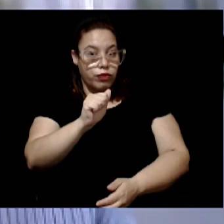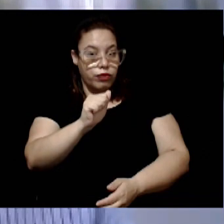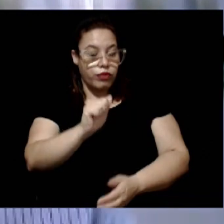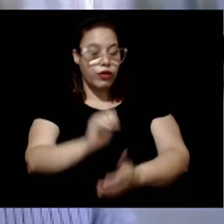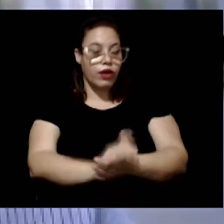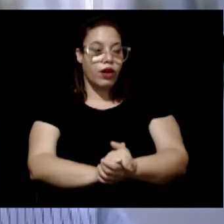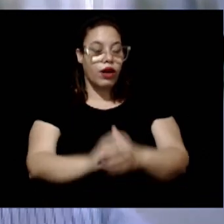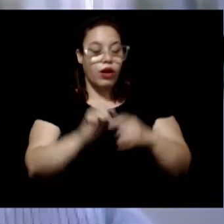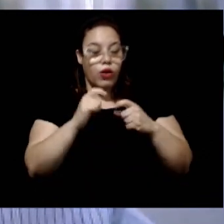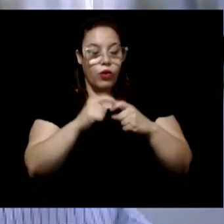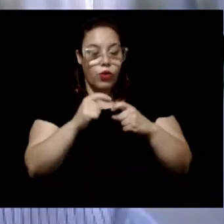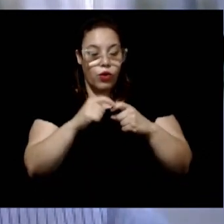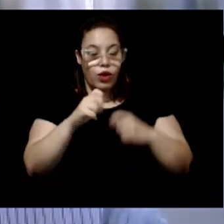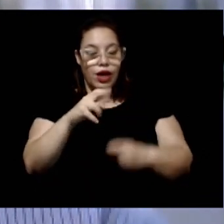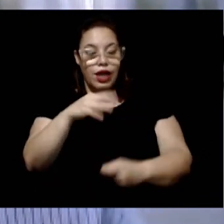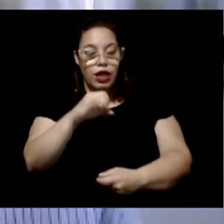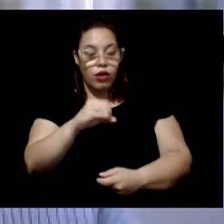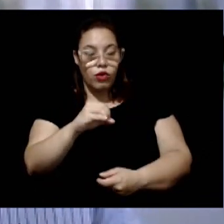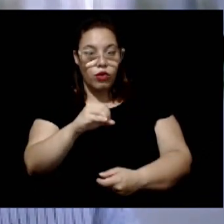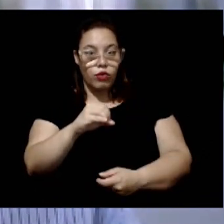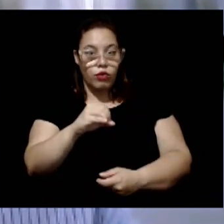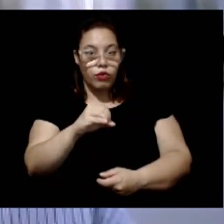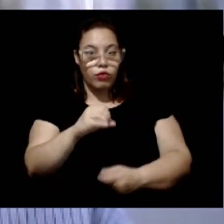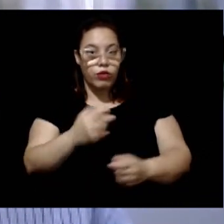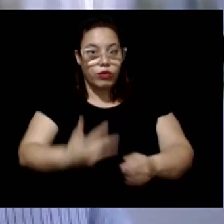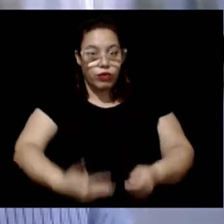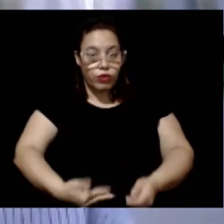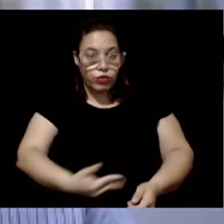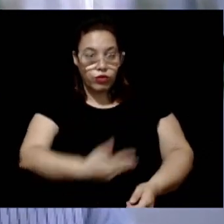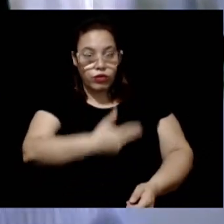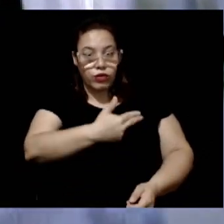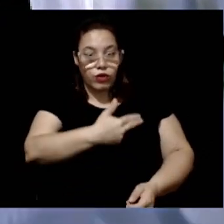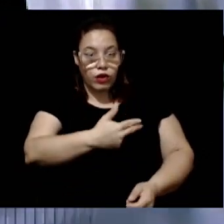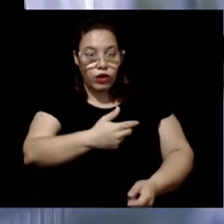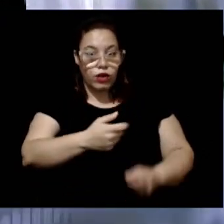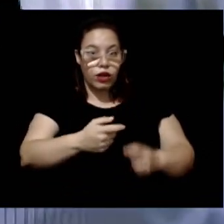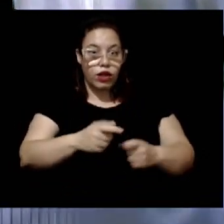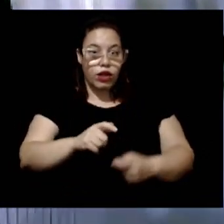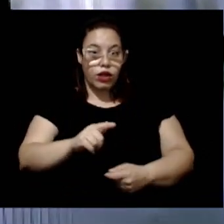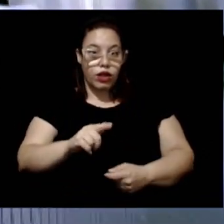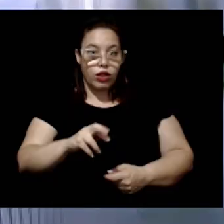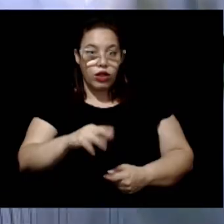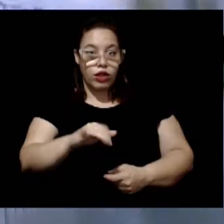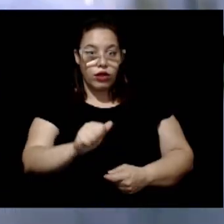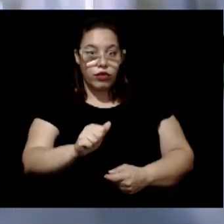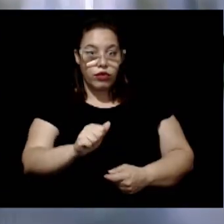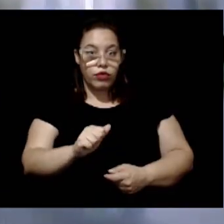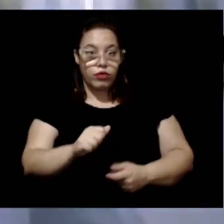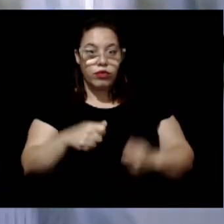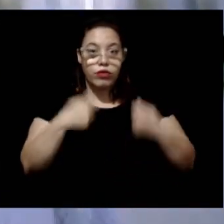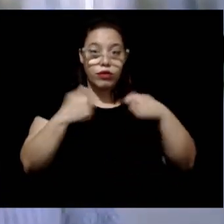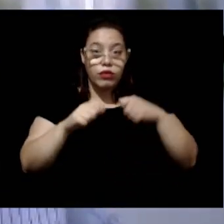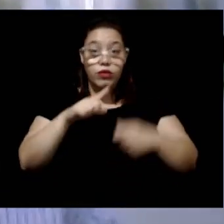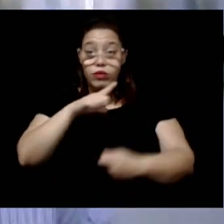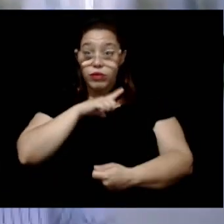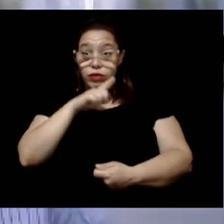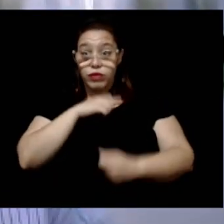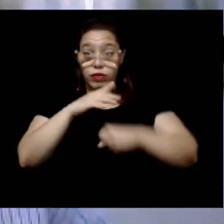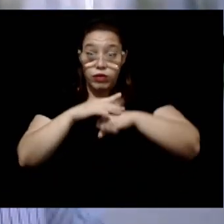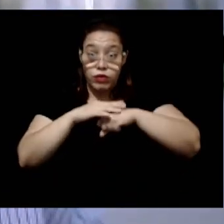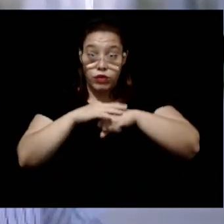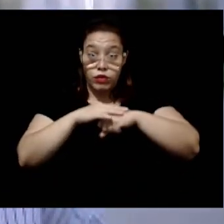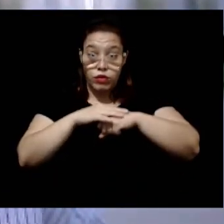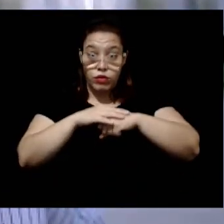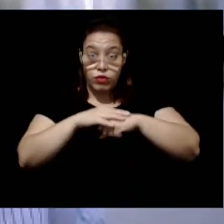medicina é dividida em clínica, cirurgia, ginecologia e obstetrícia, e quando a gente tem uma doença do aparelho